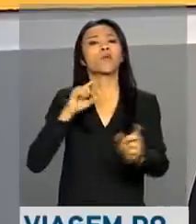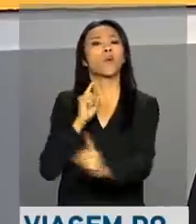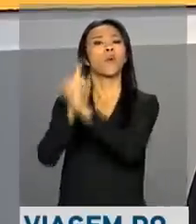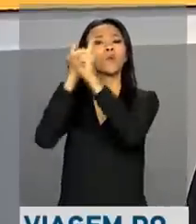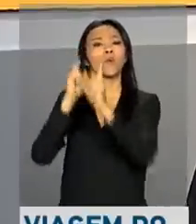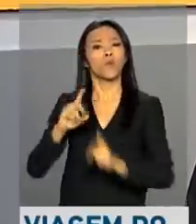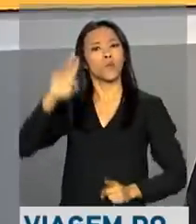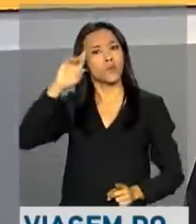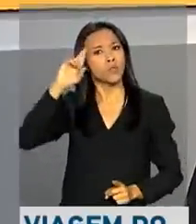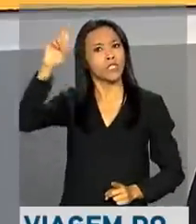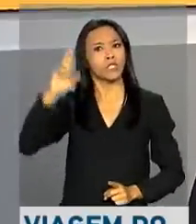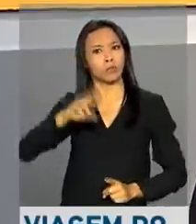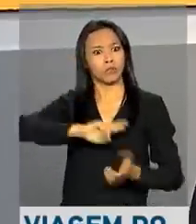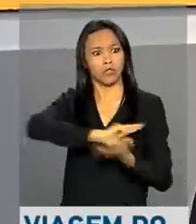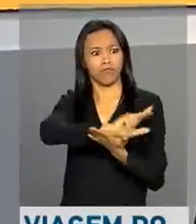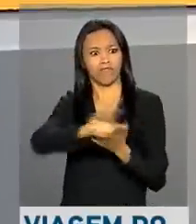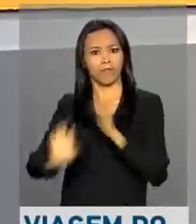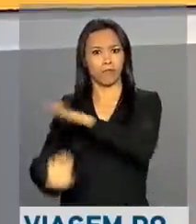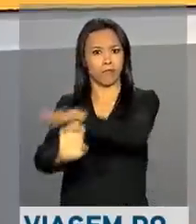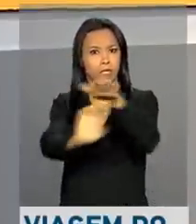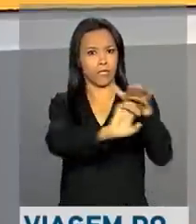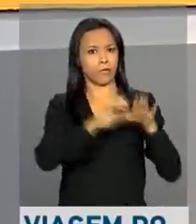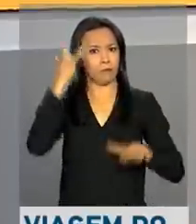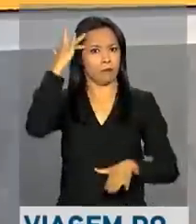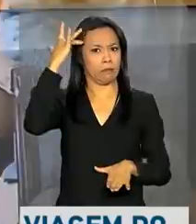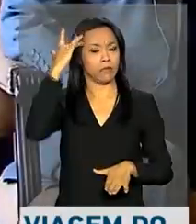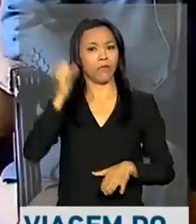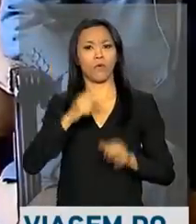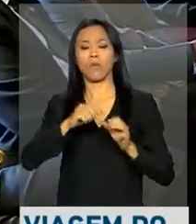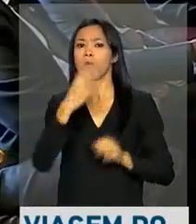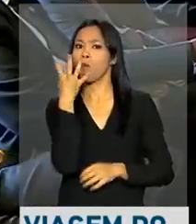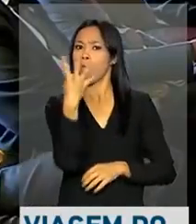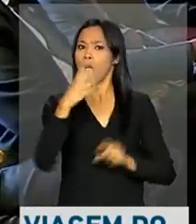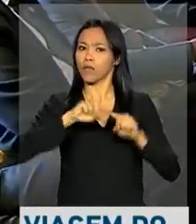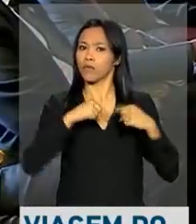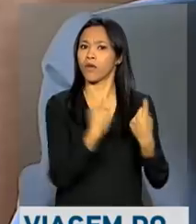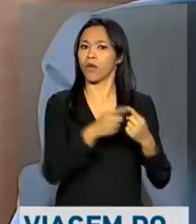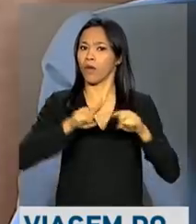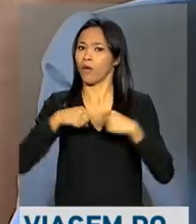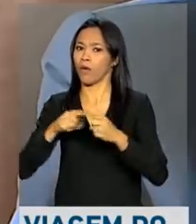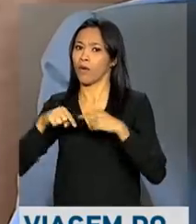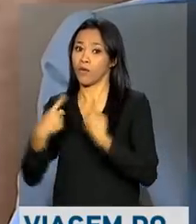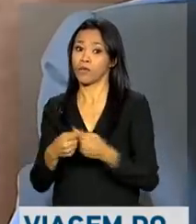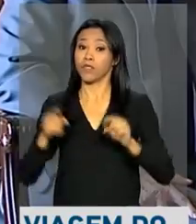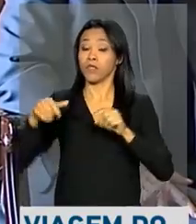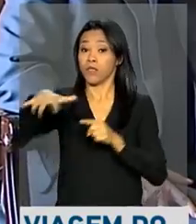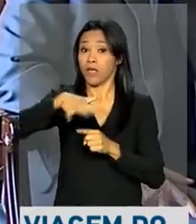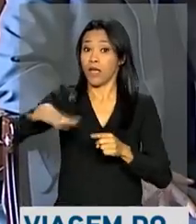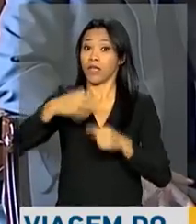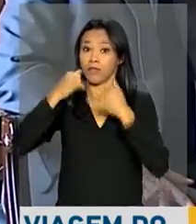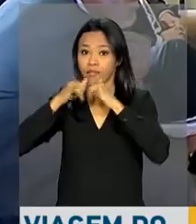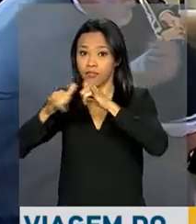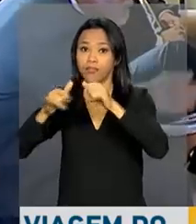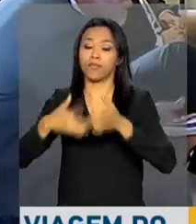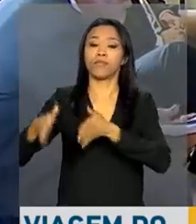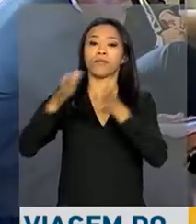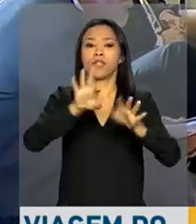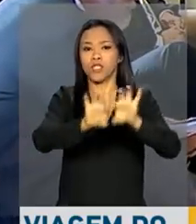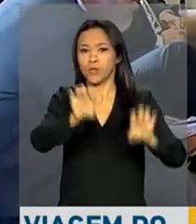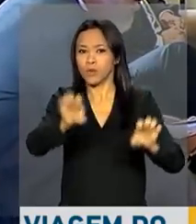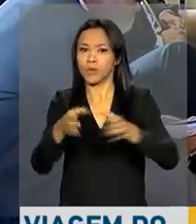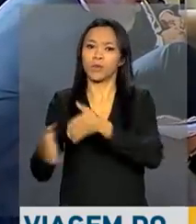com diretores de grandes empresas. Foram 4 reuniões com investidores chineses dos setores de energia,